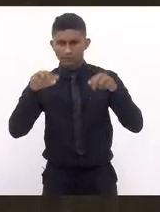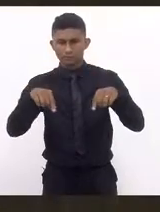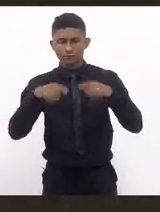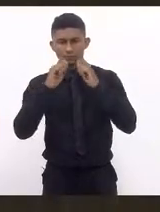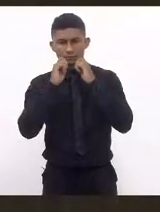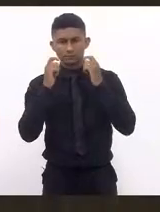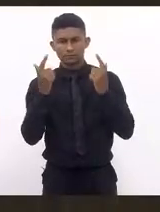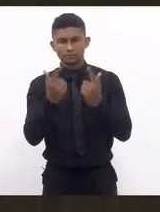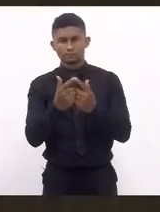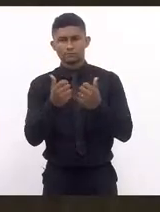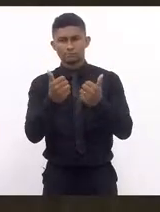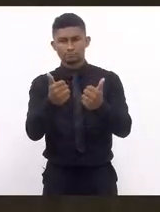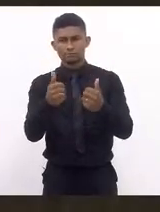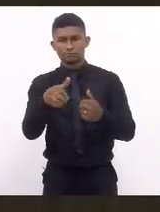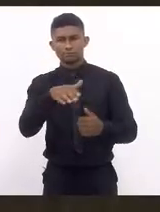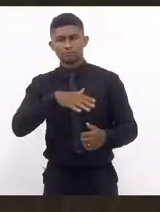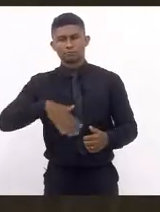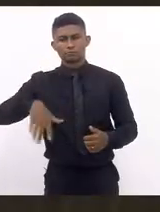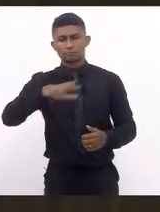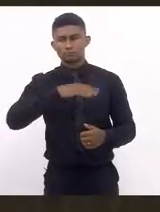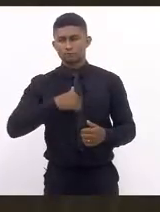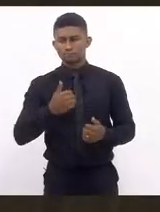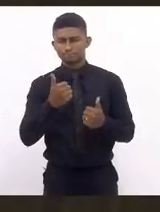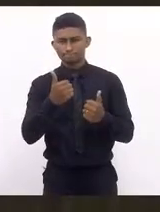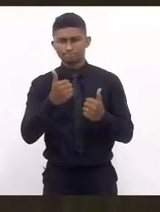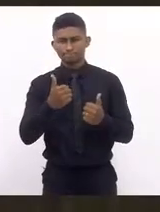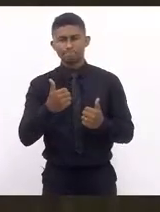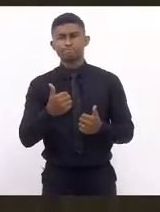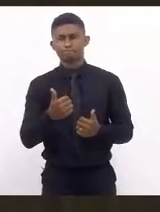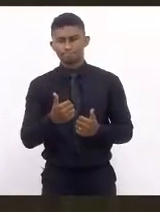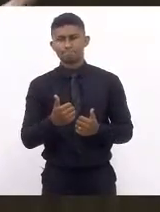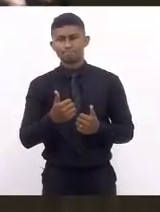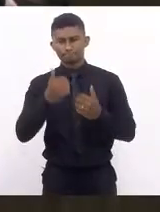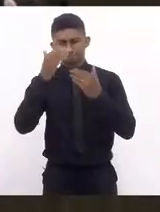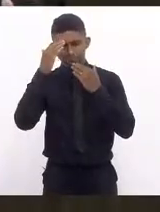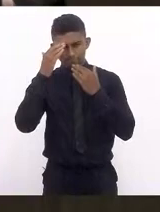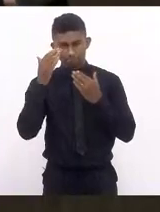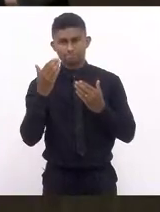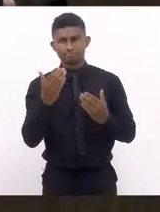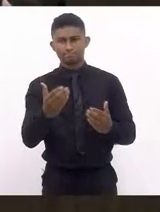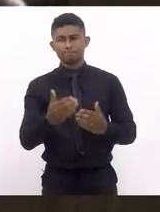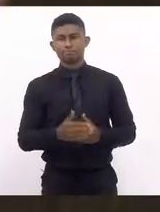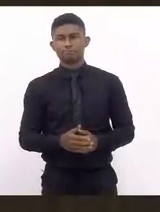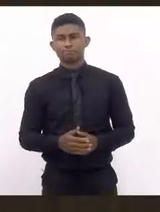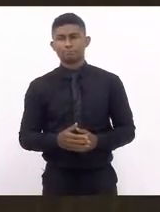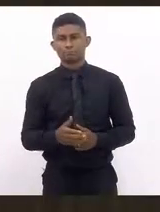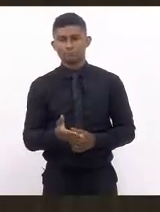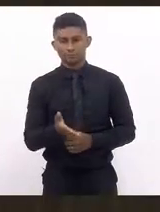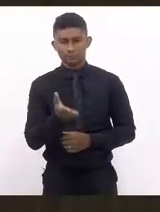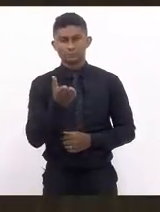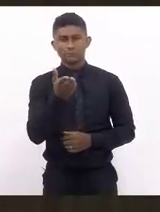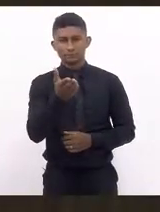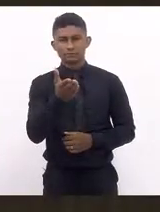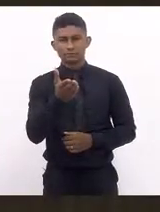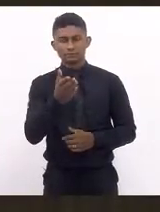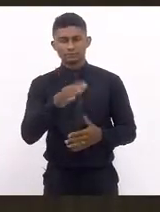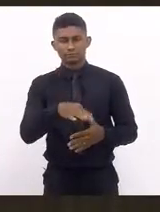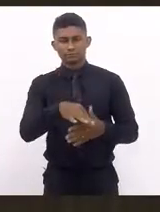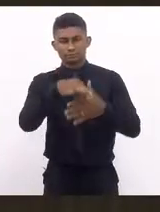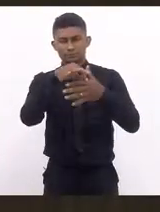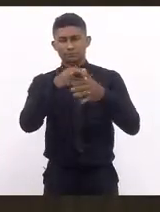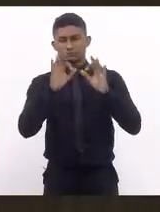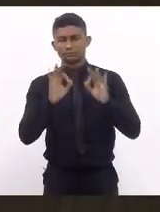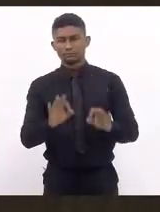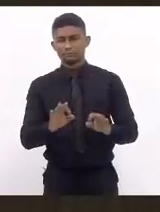Parlamento tão gratidão ao senhor sendo nosso maestro é um amigo